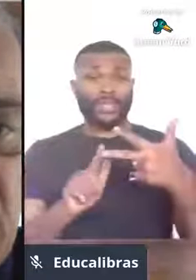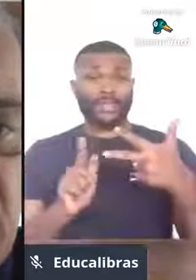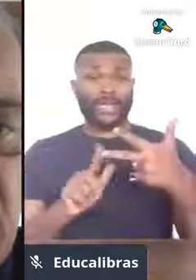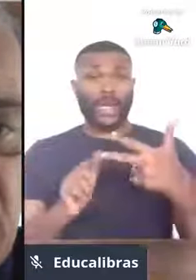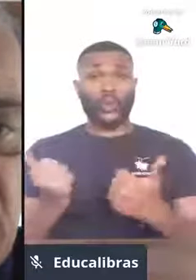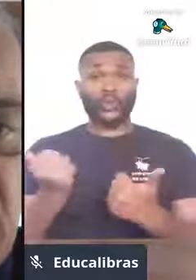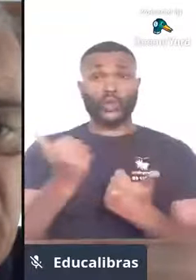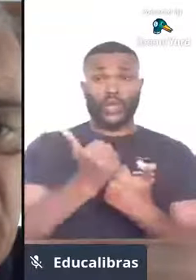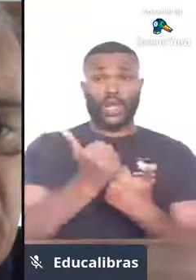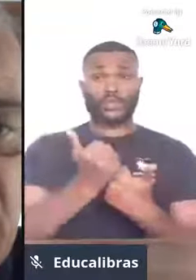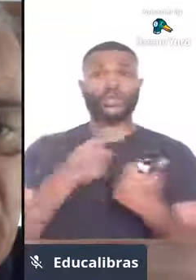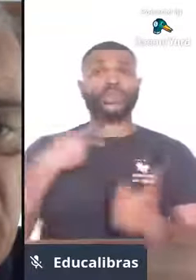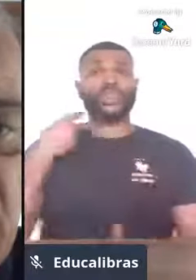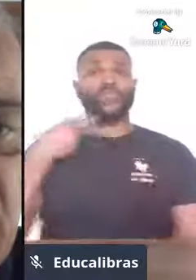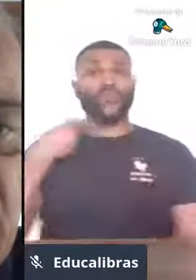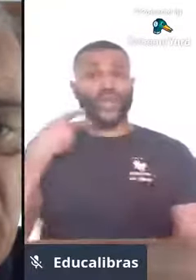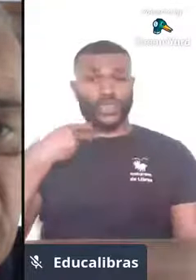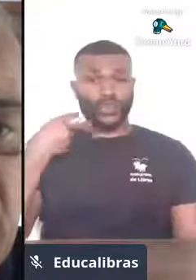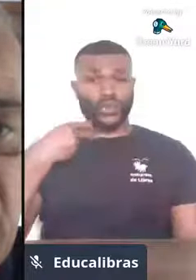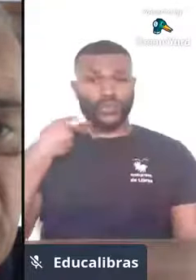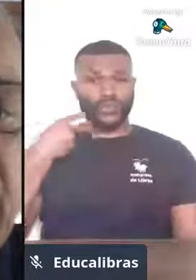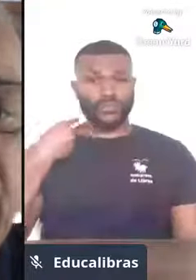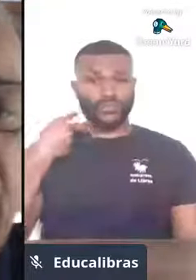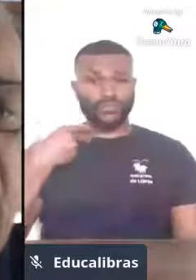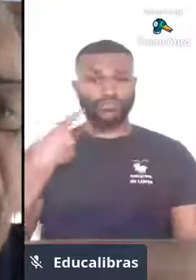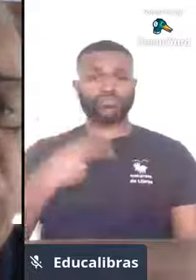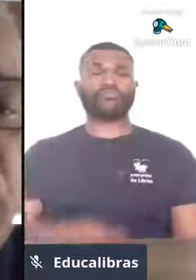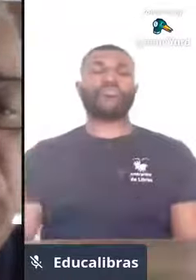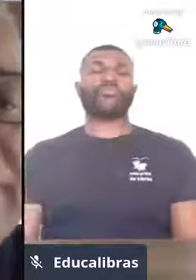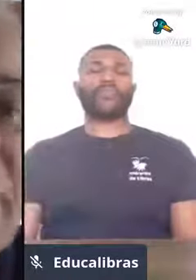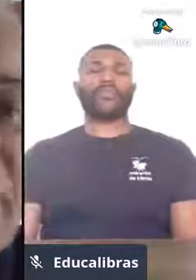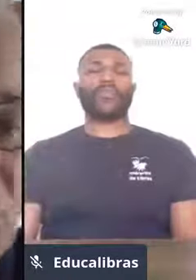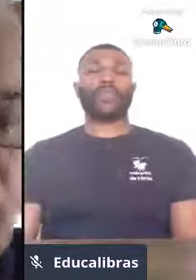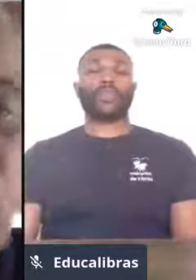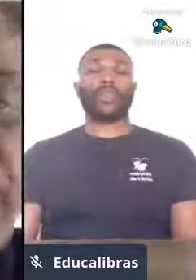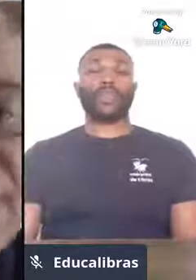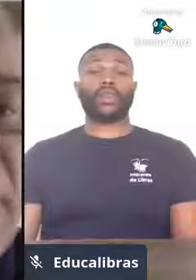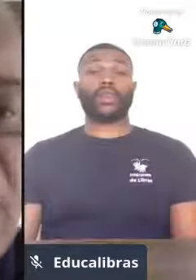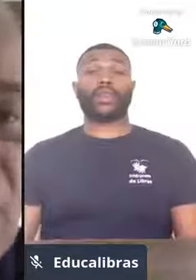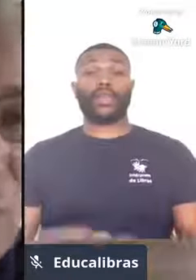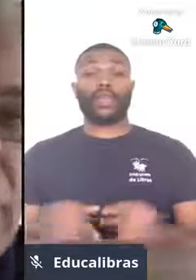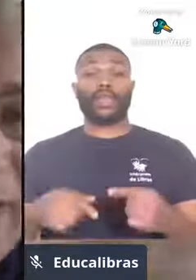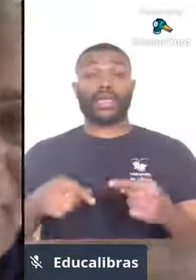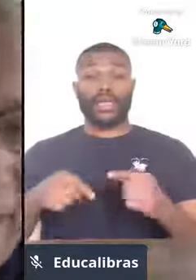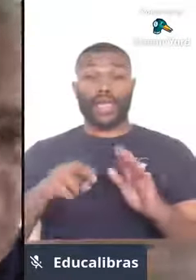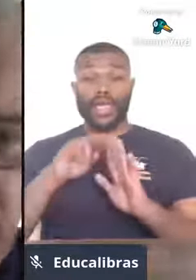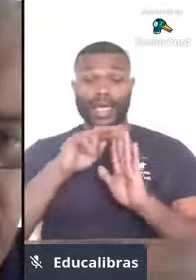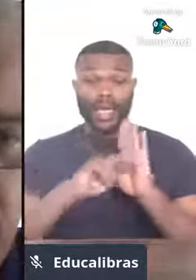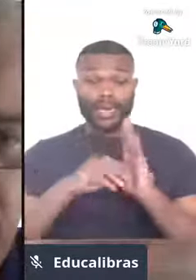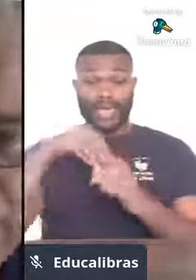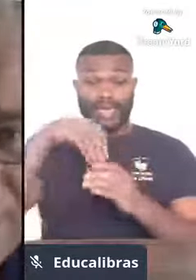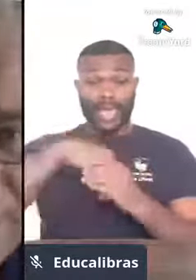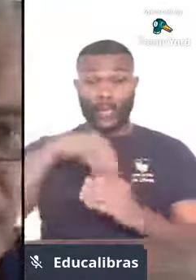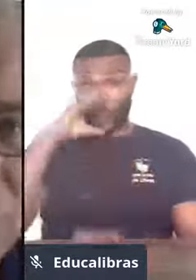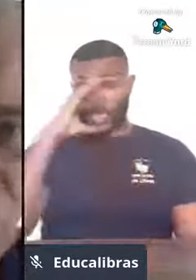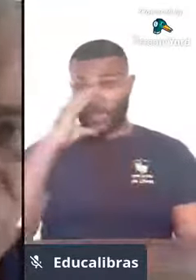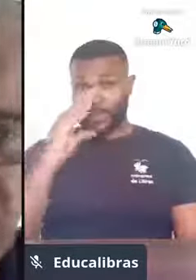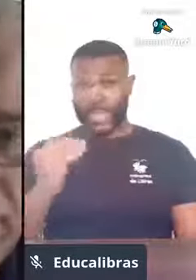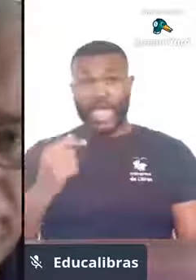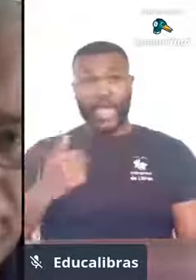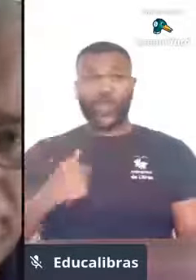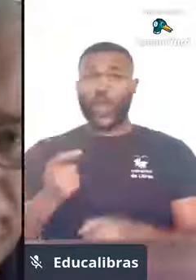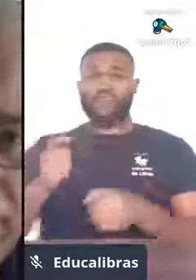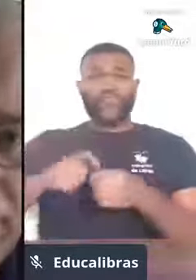como vereadora. E era a política dentro do PSDB. Eu não era filiado ao PSDB, não